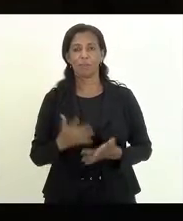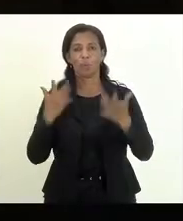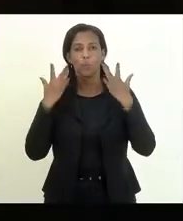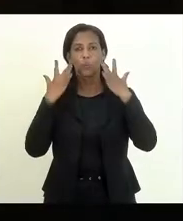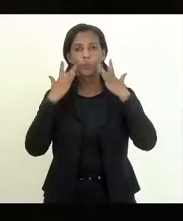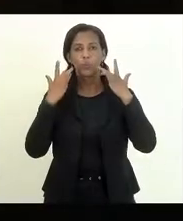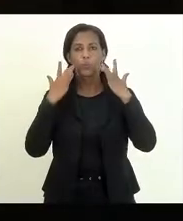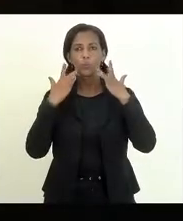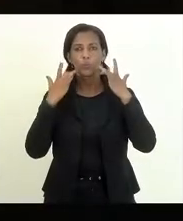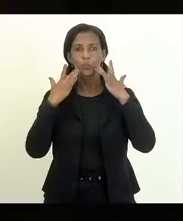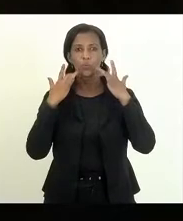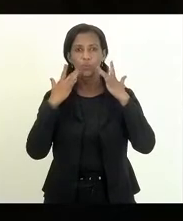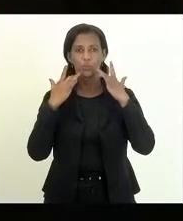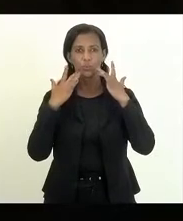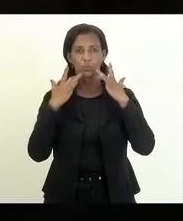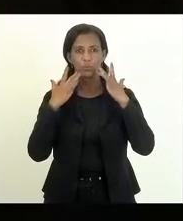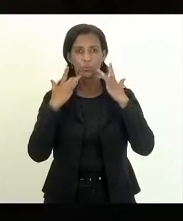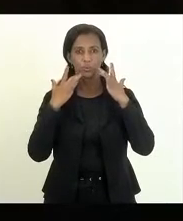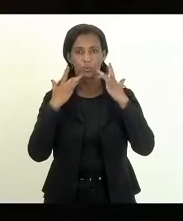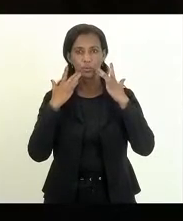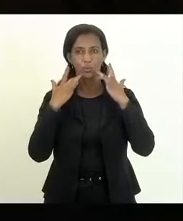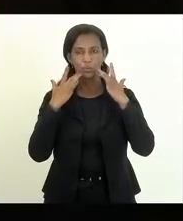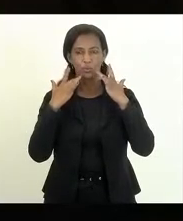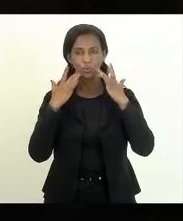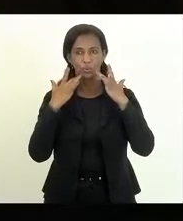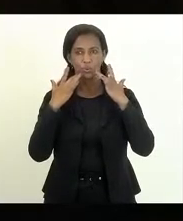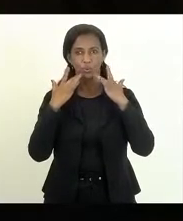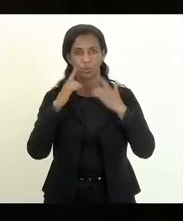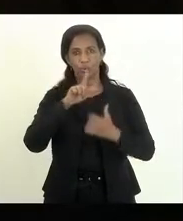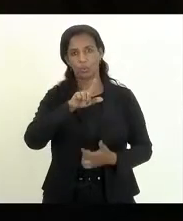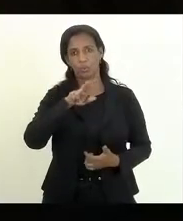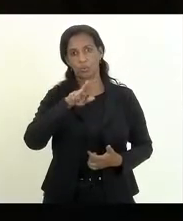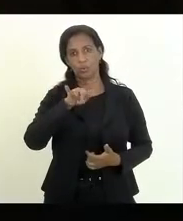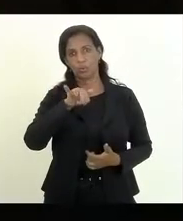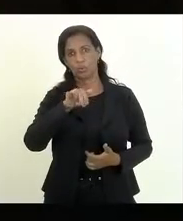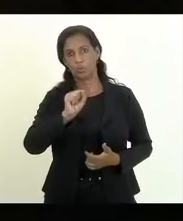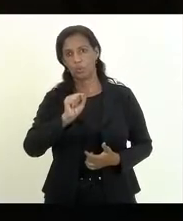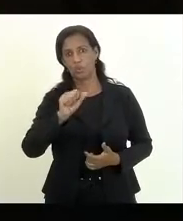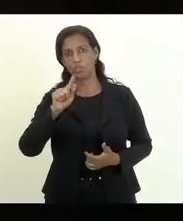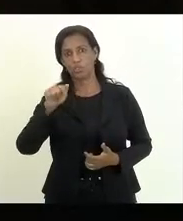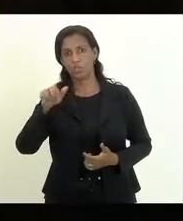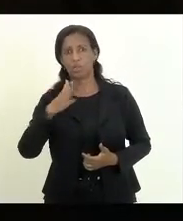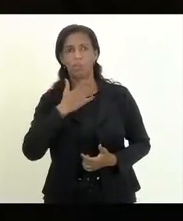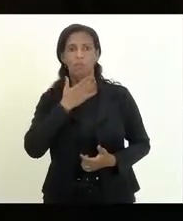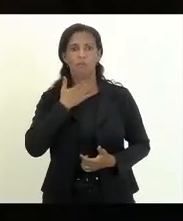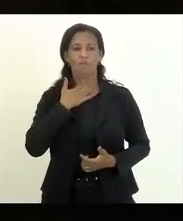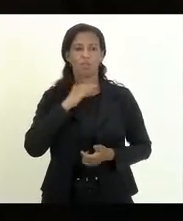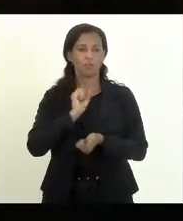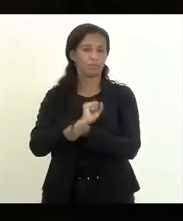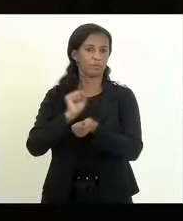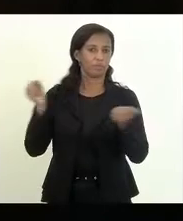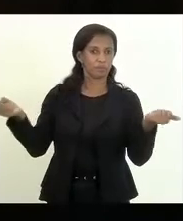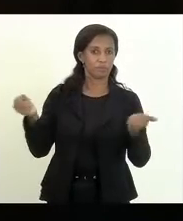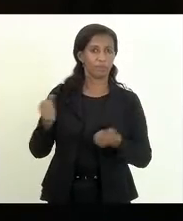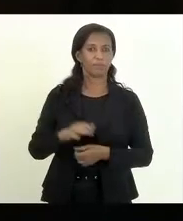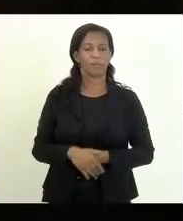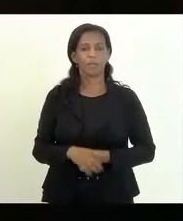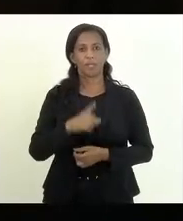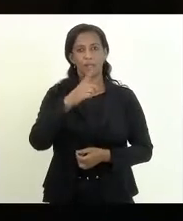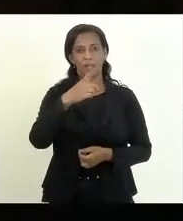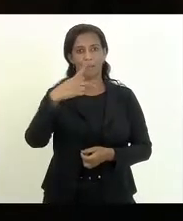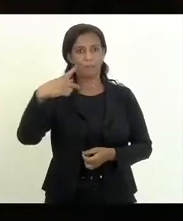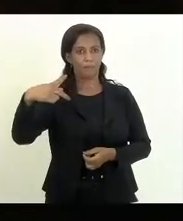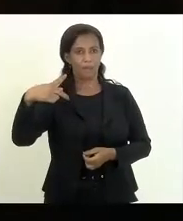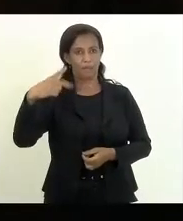encenação da peça teatral Luiz Gama, Uma Voz pela Liberdade. O Departamento de